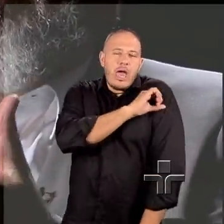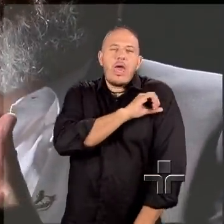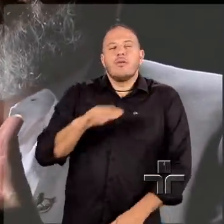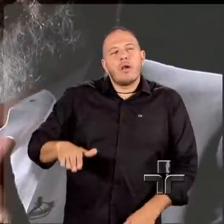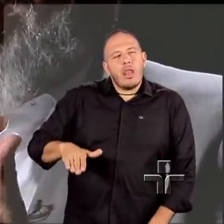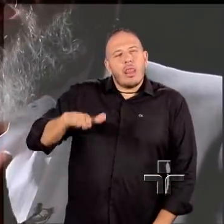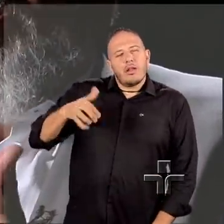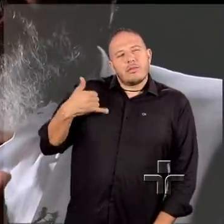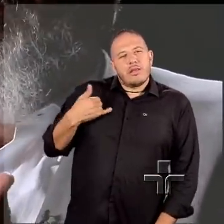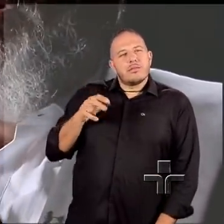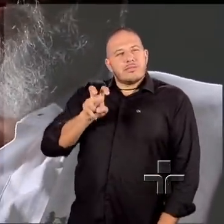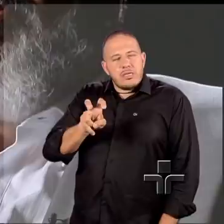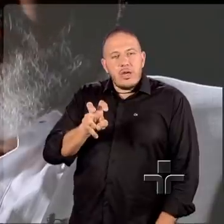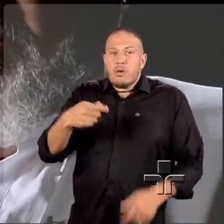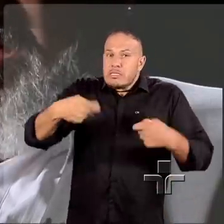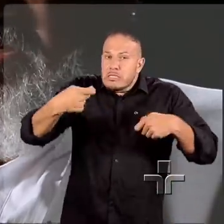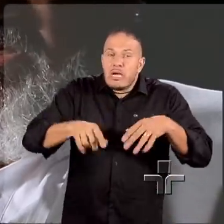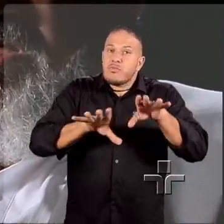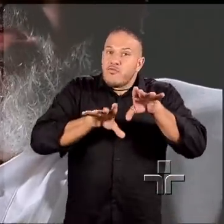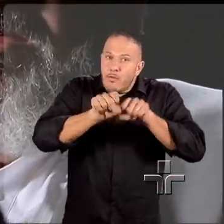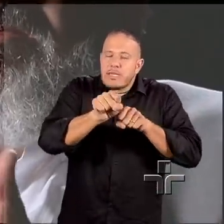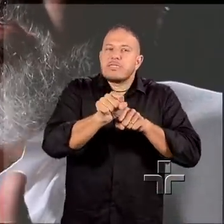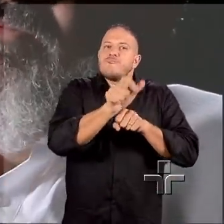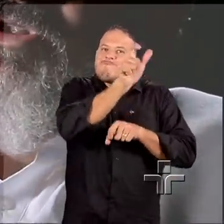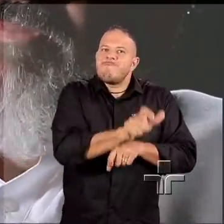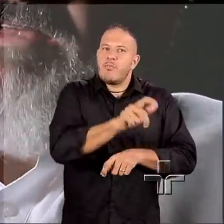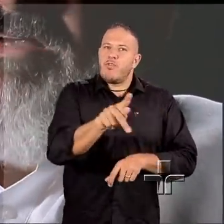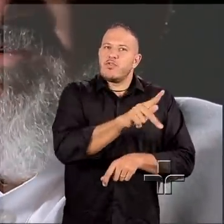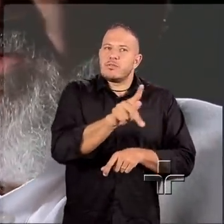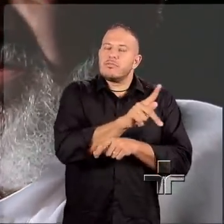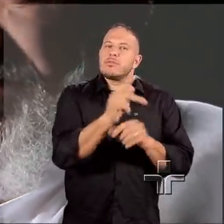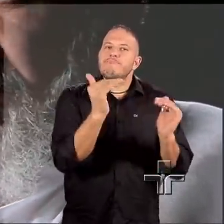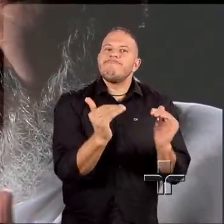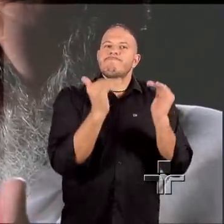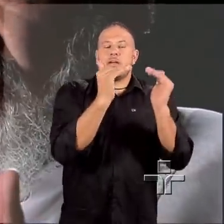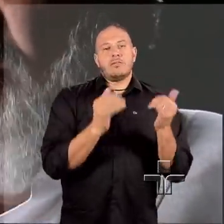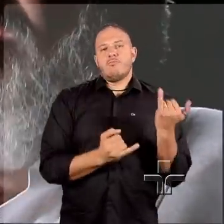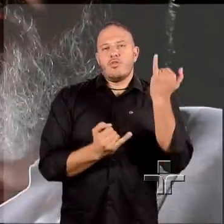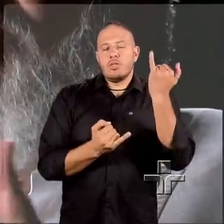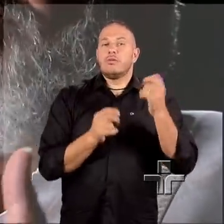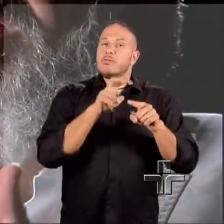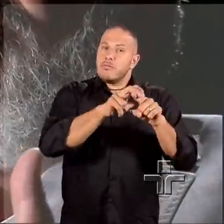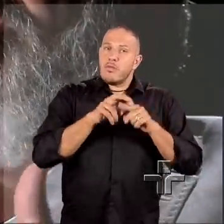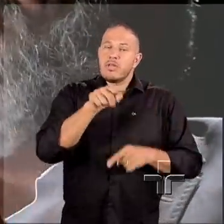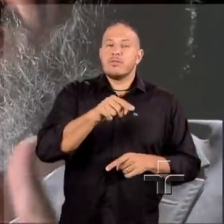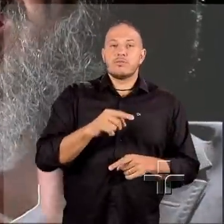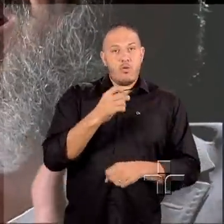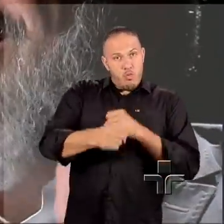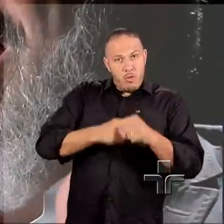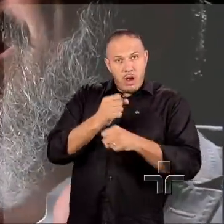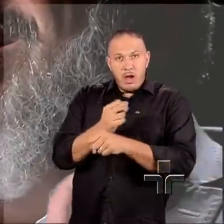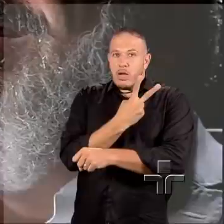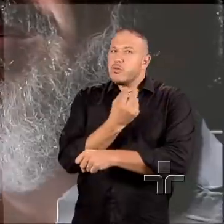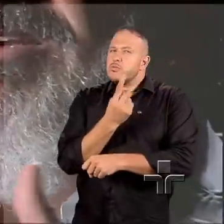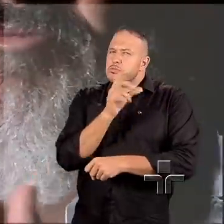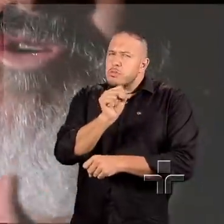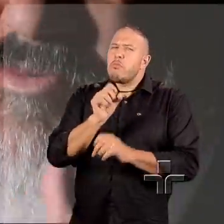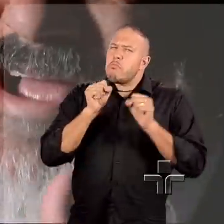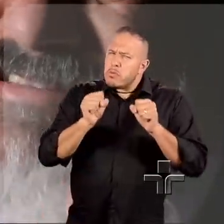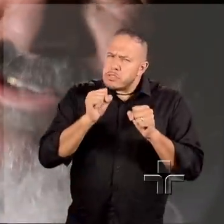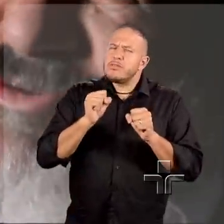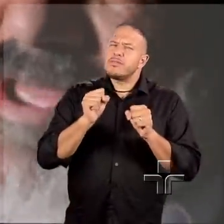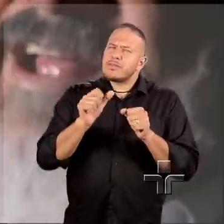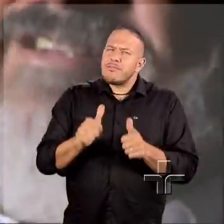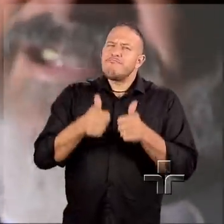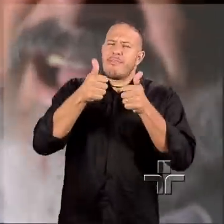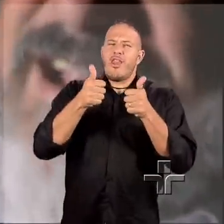a necessidade de uma formação docente que seja muito mais significativa. Por isso, 2018 poderia até ter sido muito